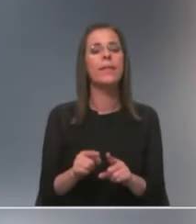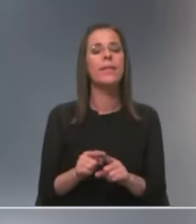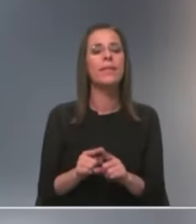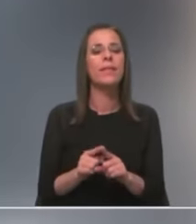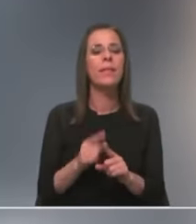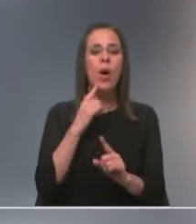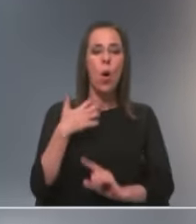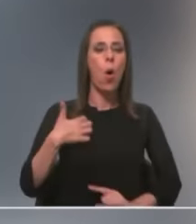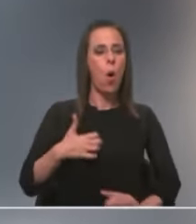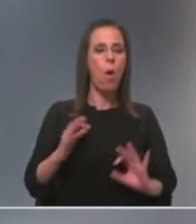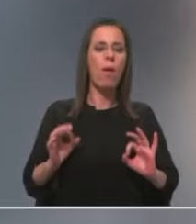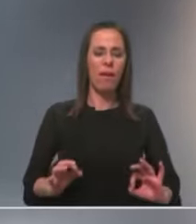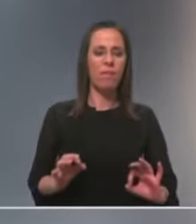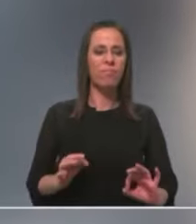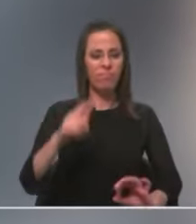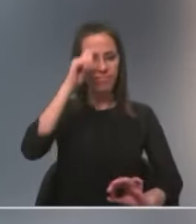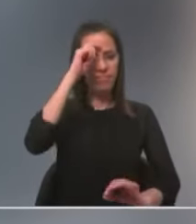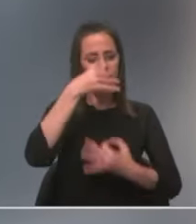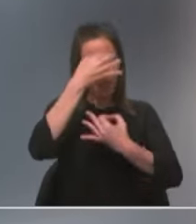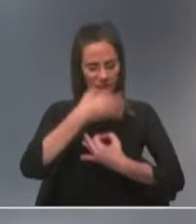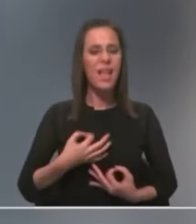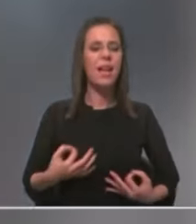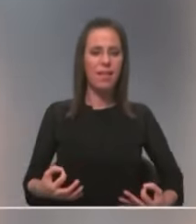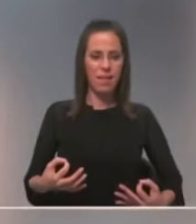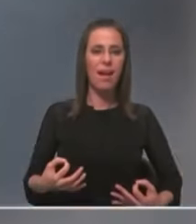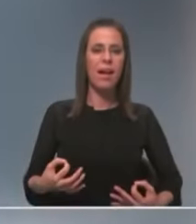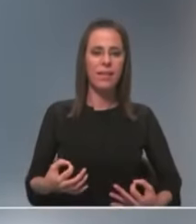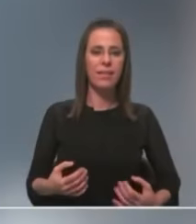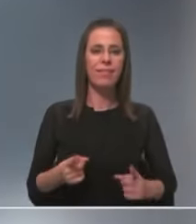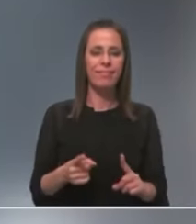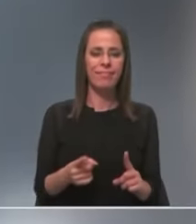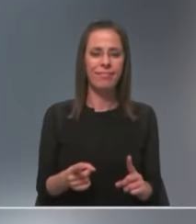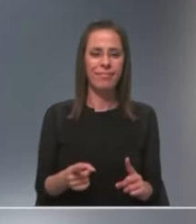com muita honra e muita dignidade.